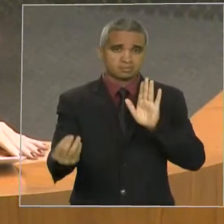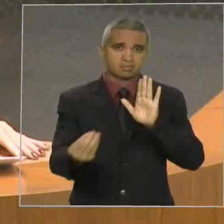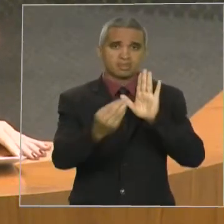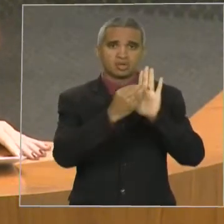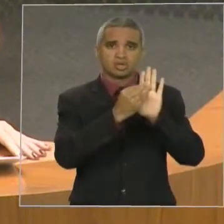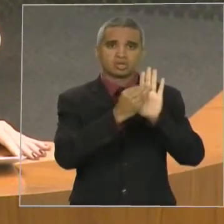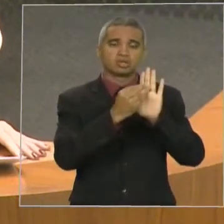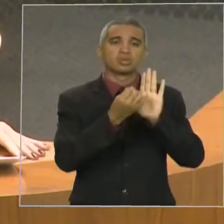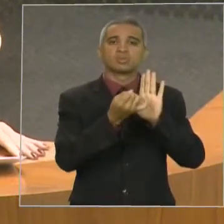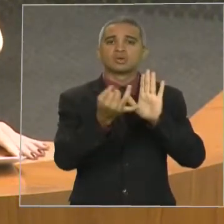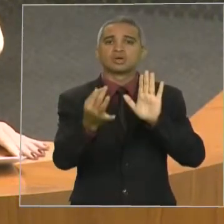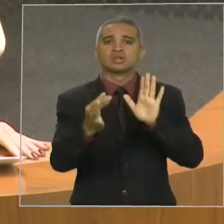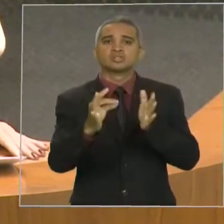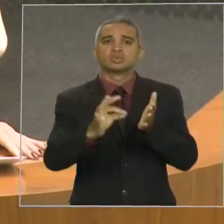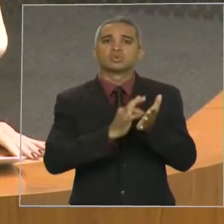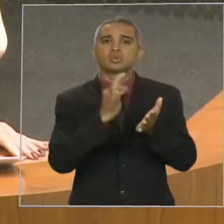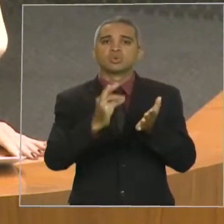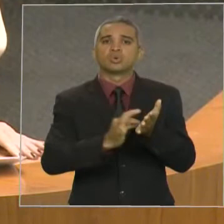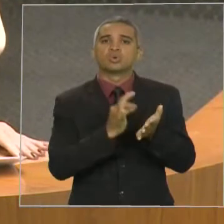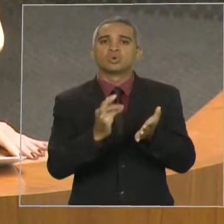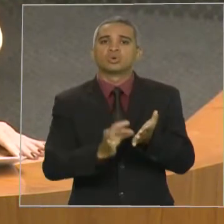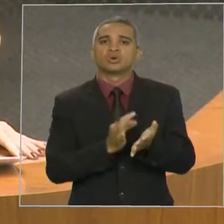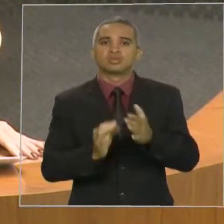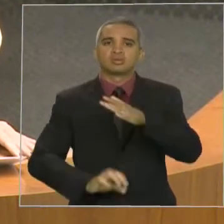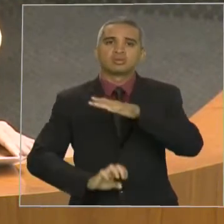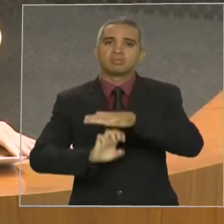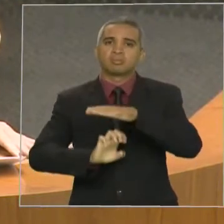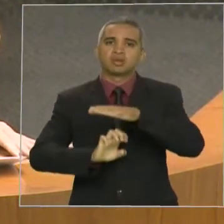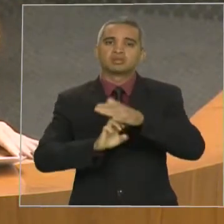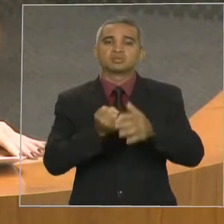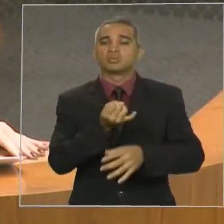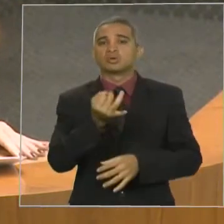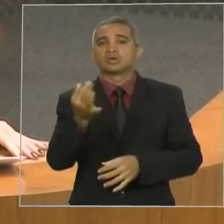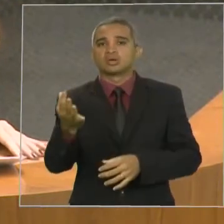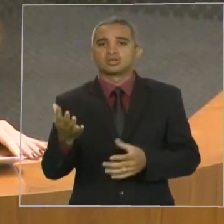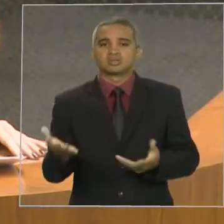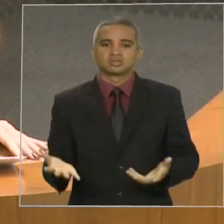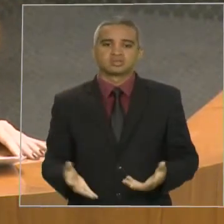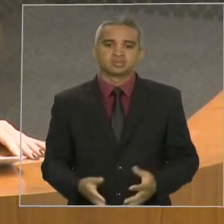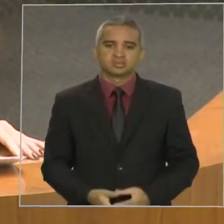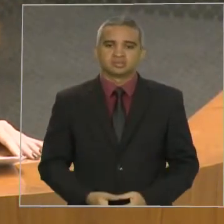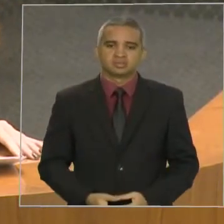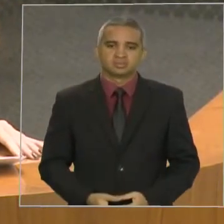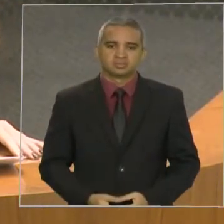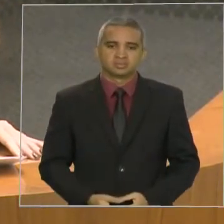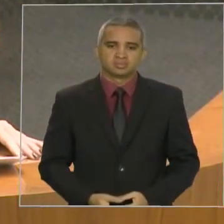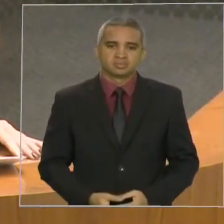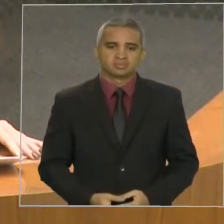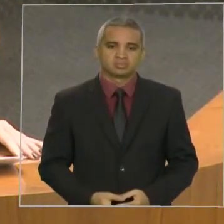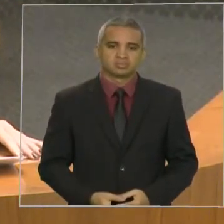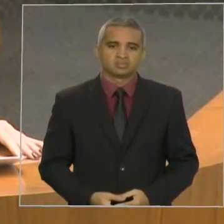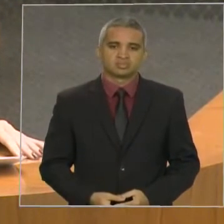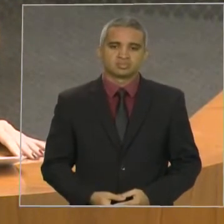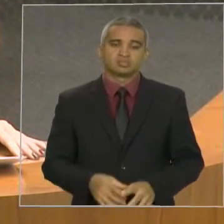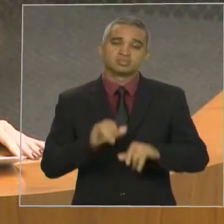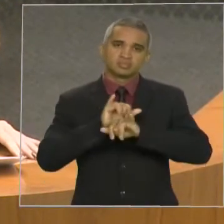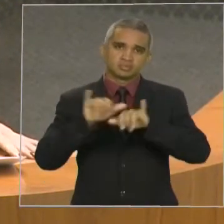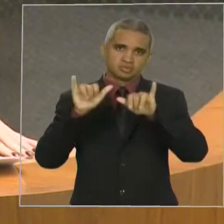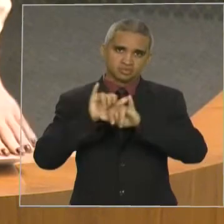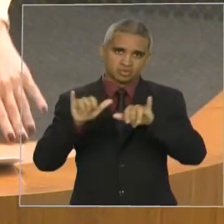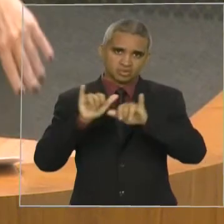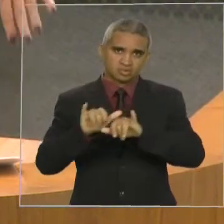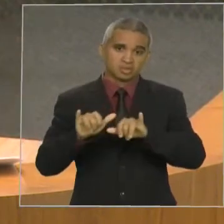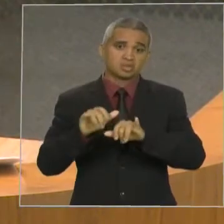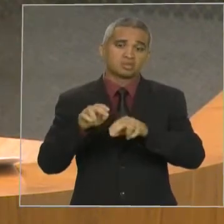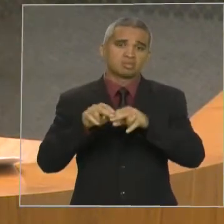contratos celebrados para reforma e adequação daquelas unidades escolares informadas na divulgação. Ou